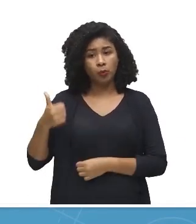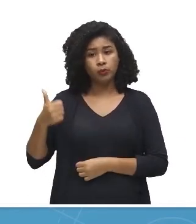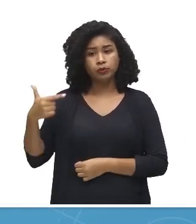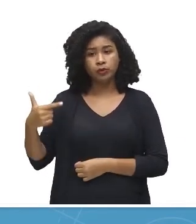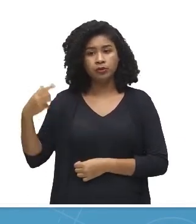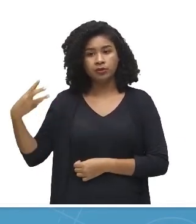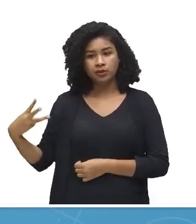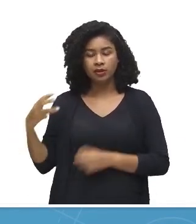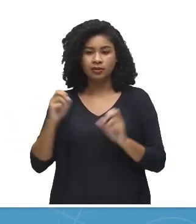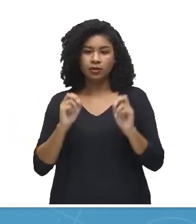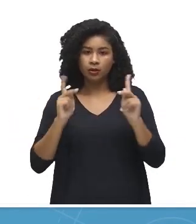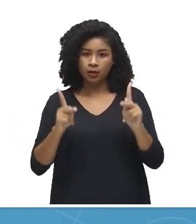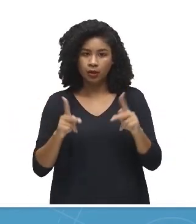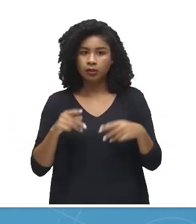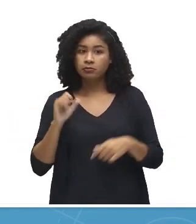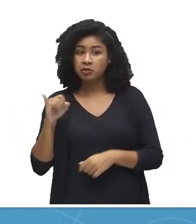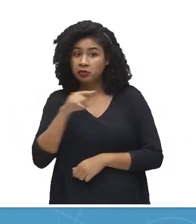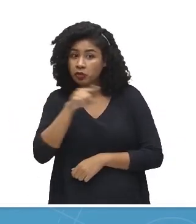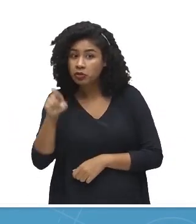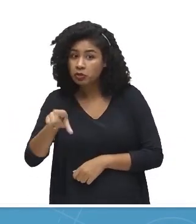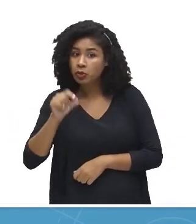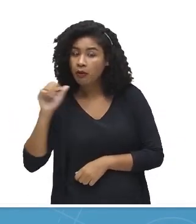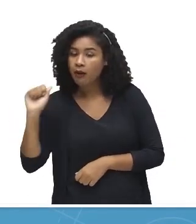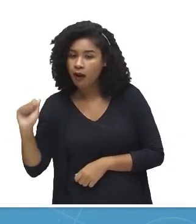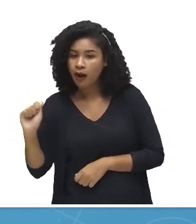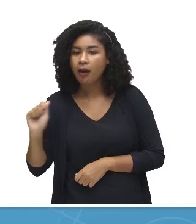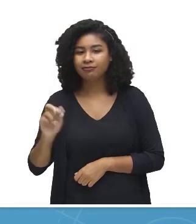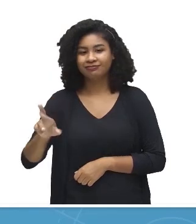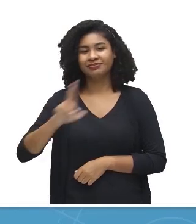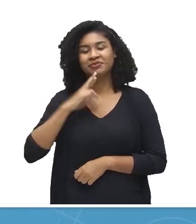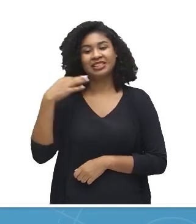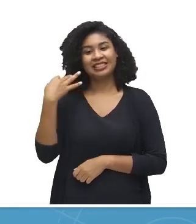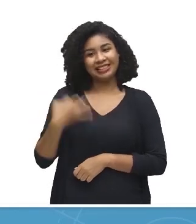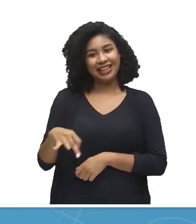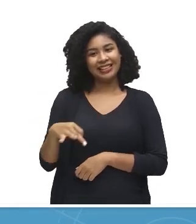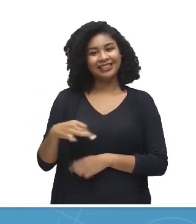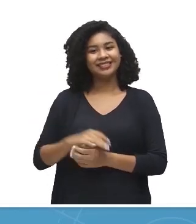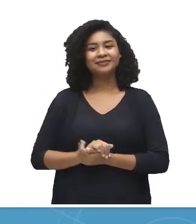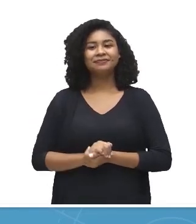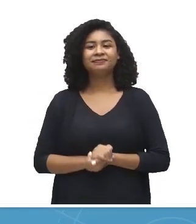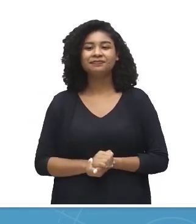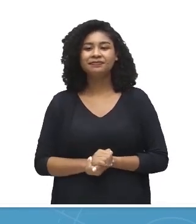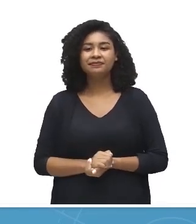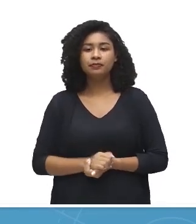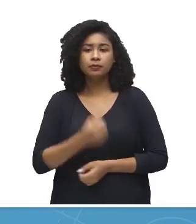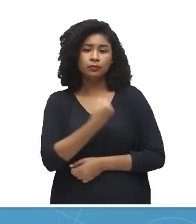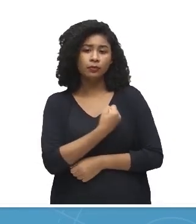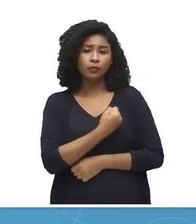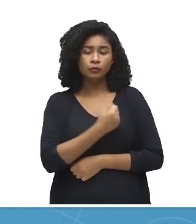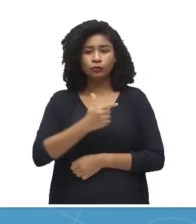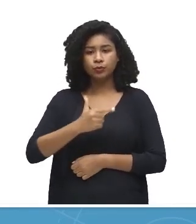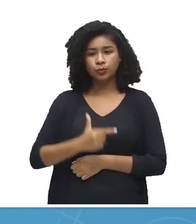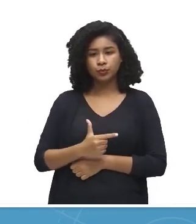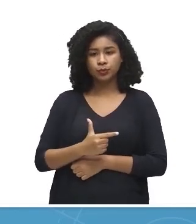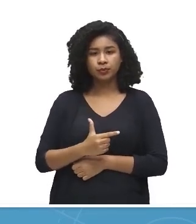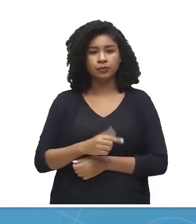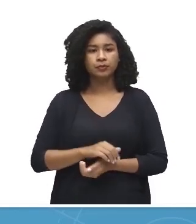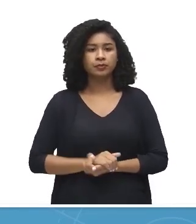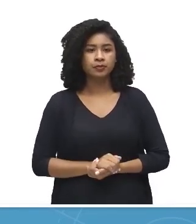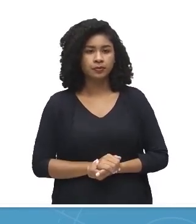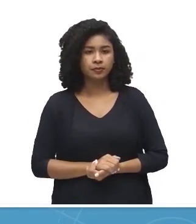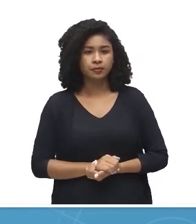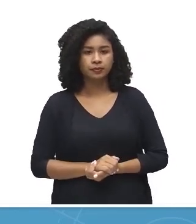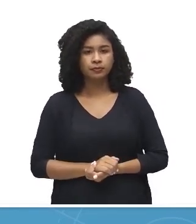3. Então, marcou correto quem marcou a letra A, tá? Na segunda questão, vamos ver aí,